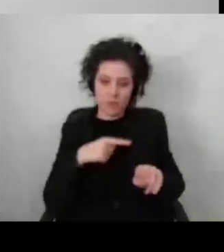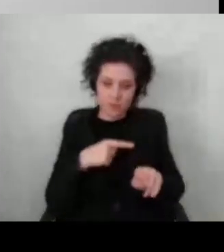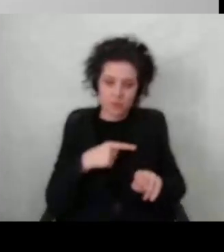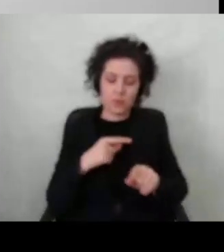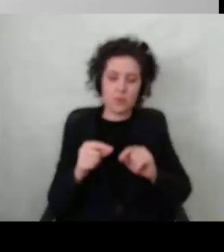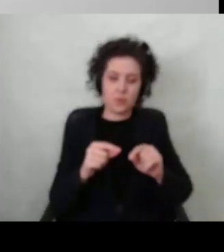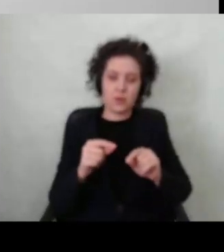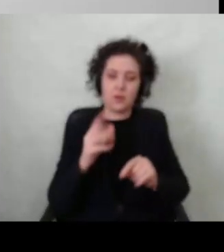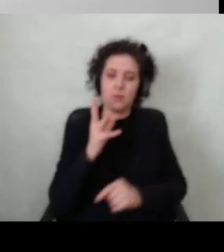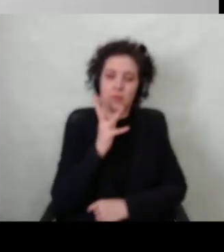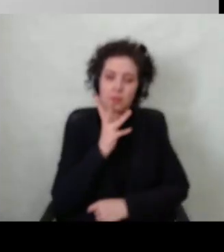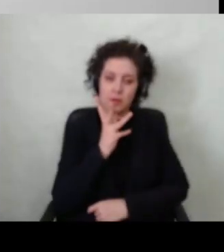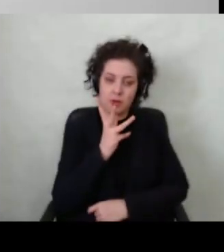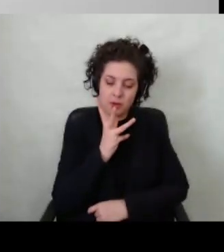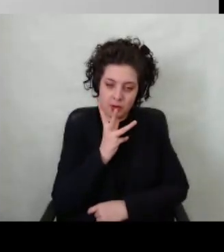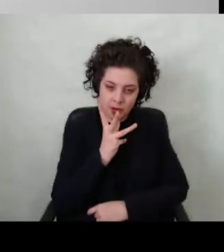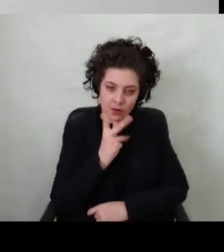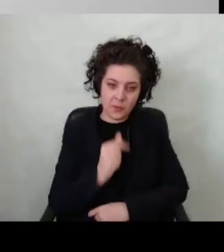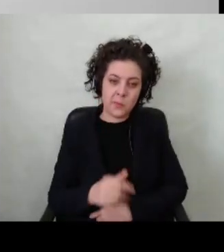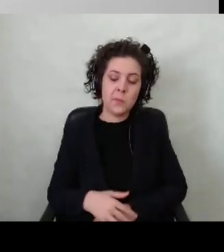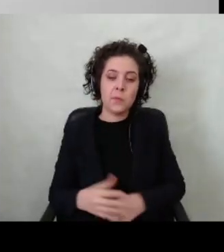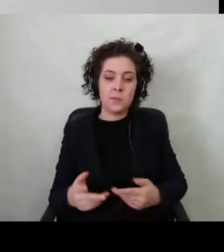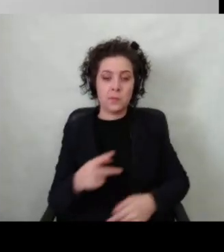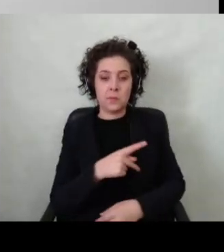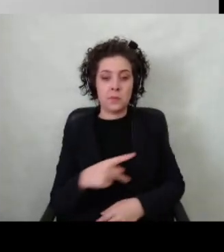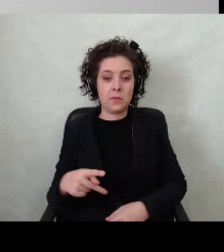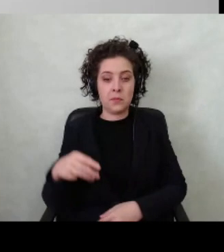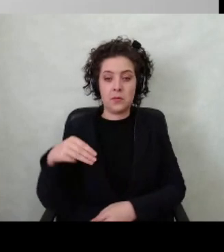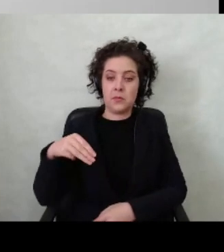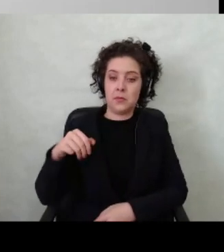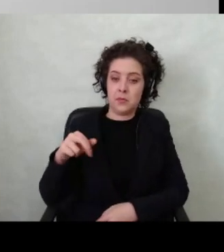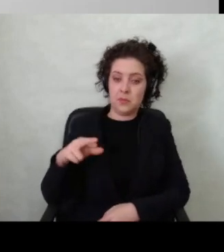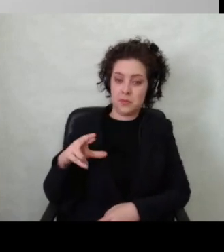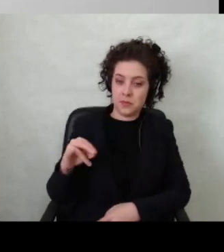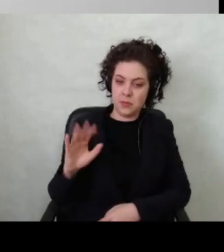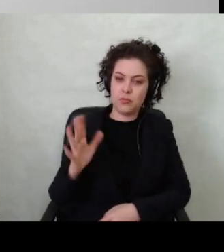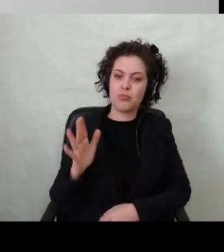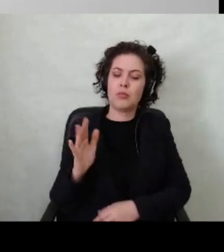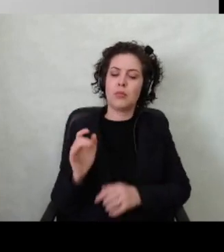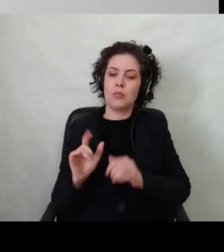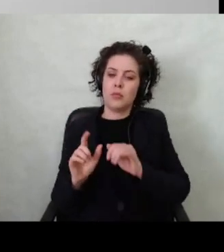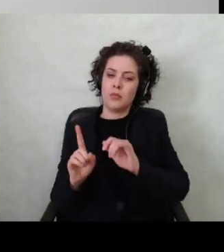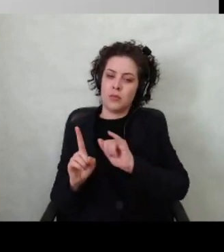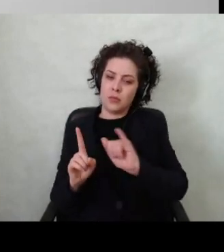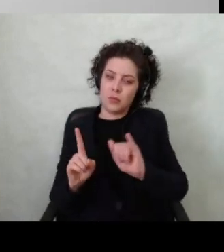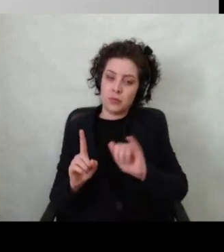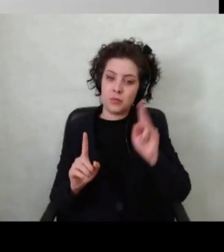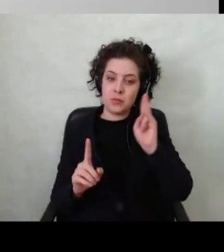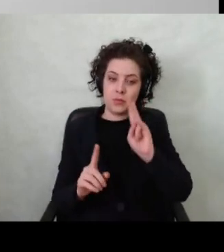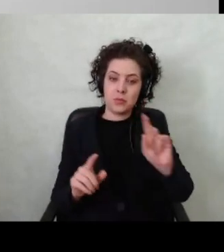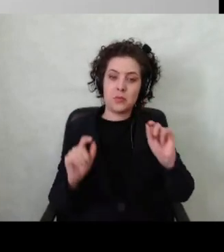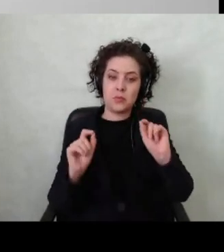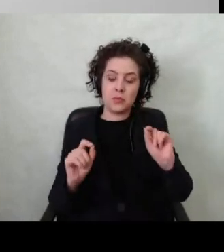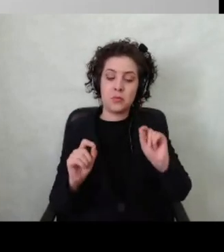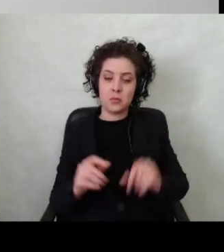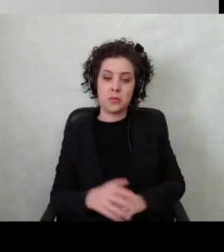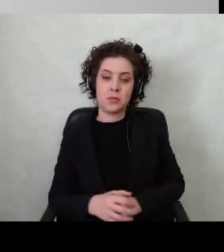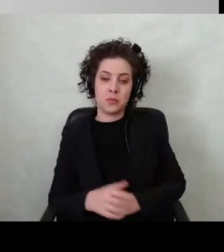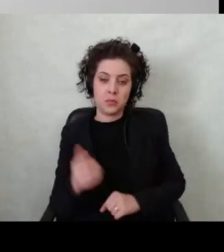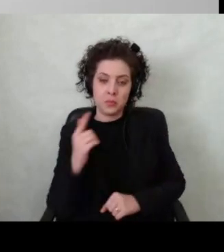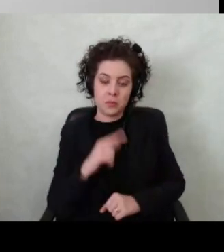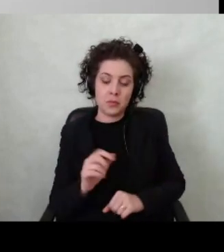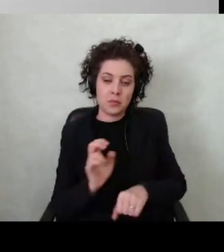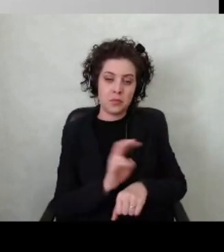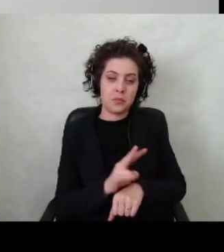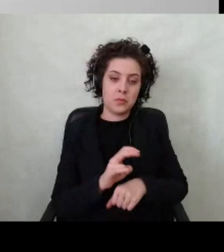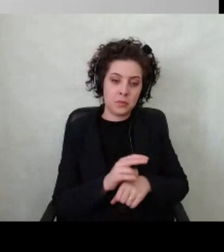lenta. Então, como o professor Mário já comentou com vocês, é importante lembrar que para a entrada do vírus, né, o